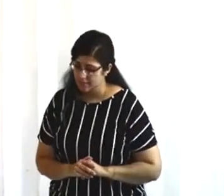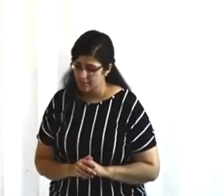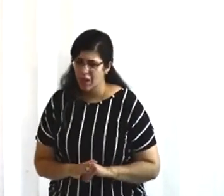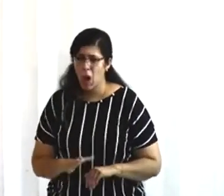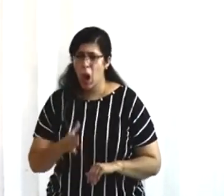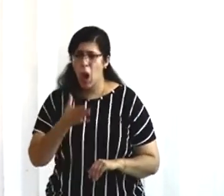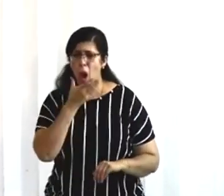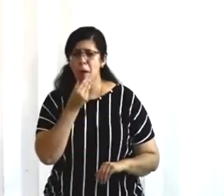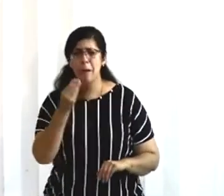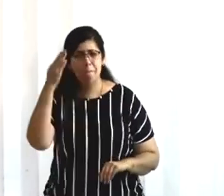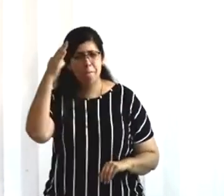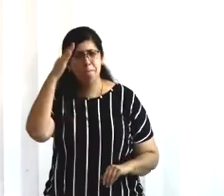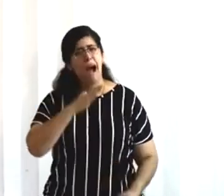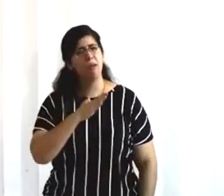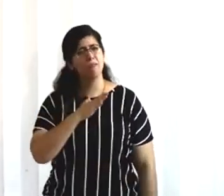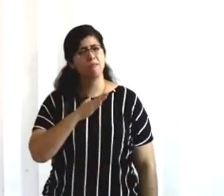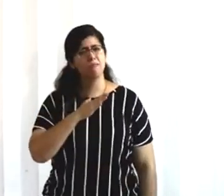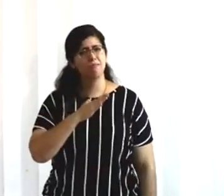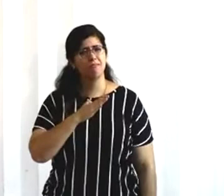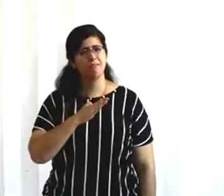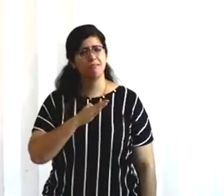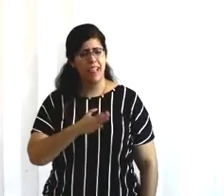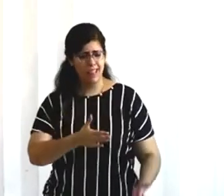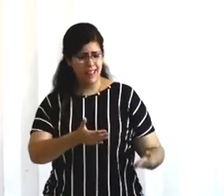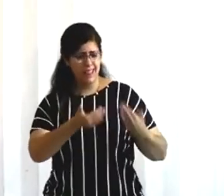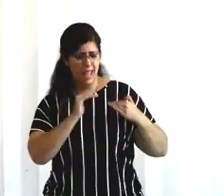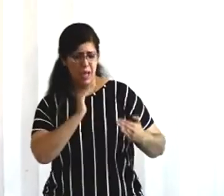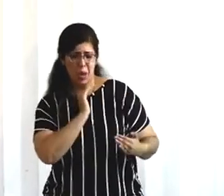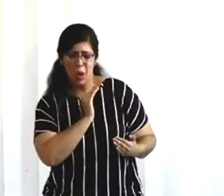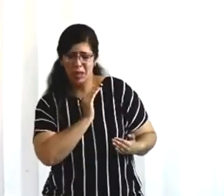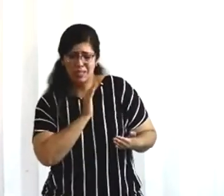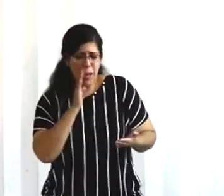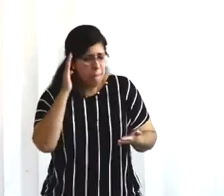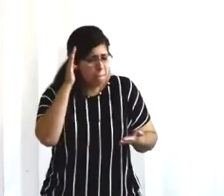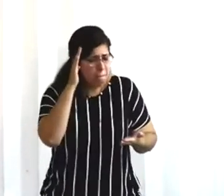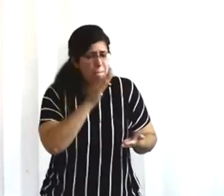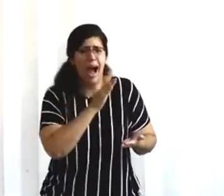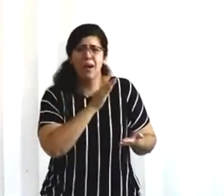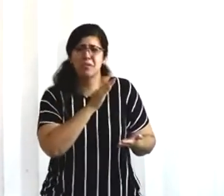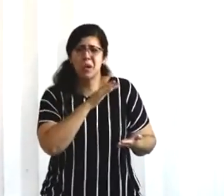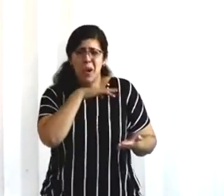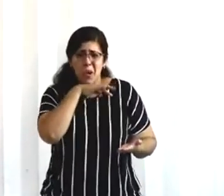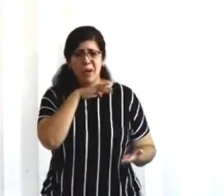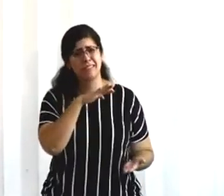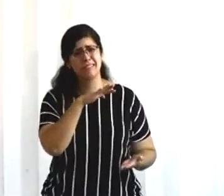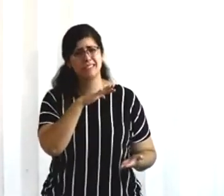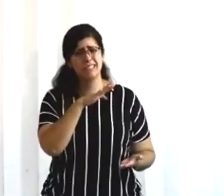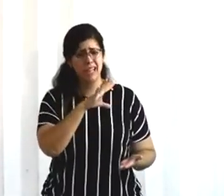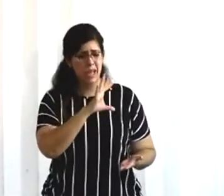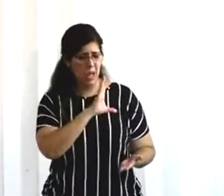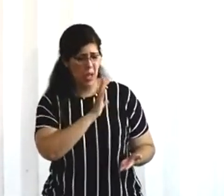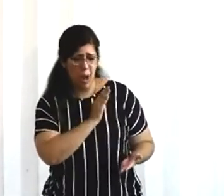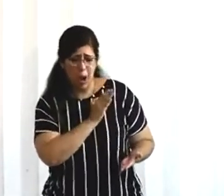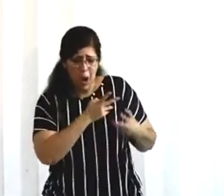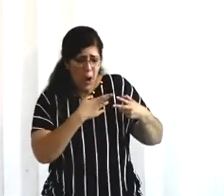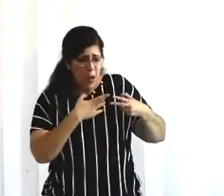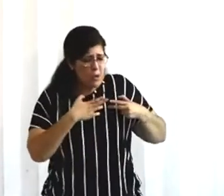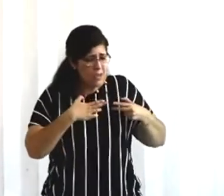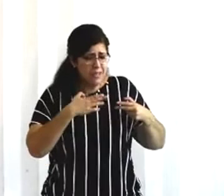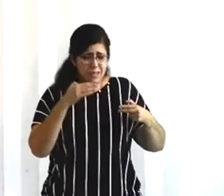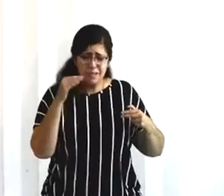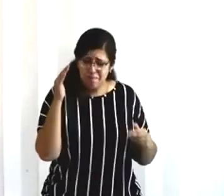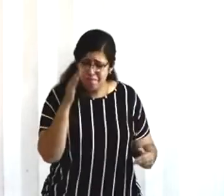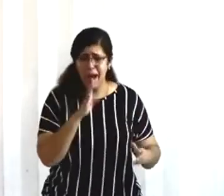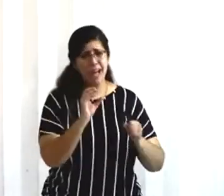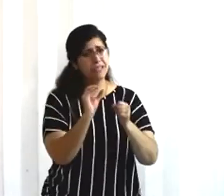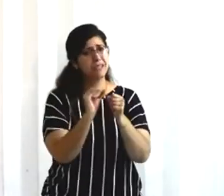mau, e a Escritura adverte que do coração do homem é que procede maus desígnios, e sem